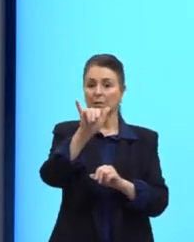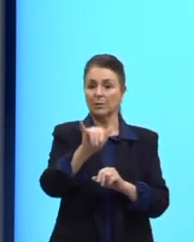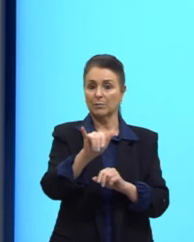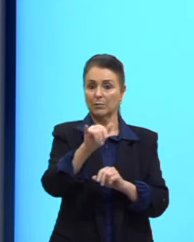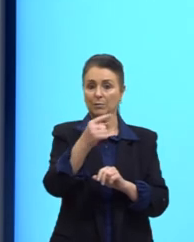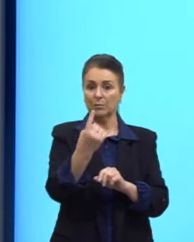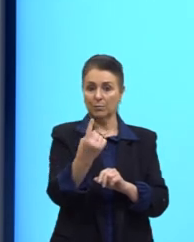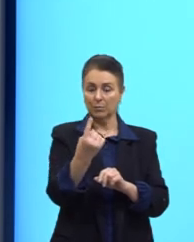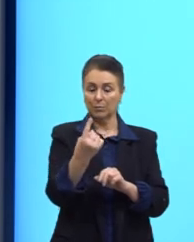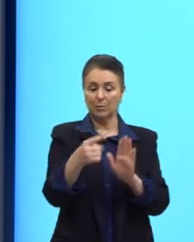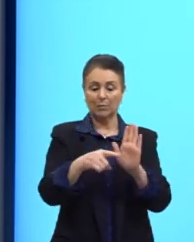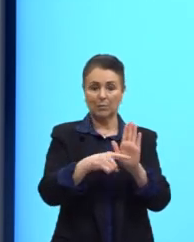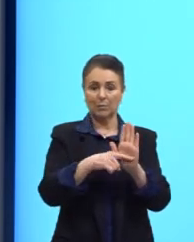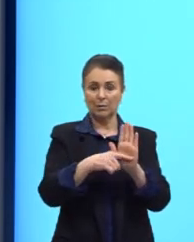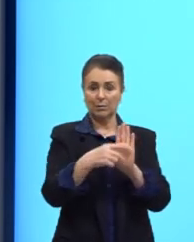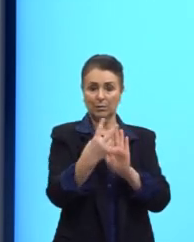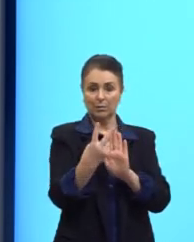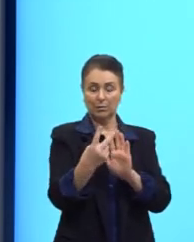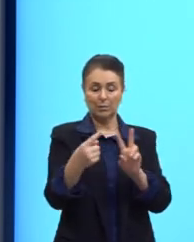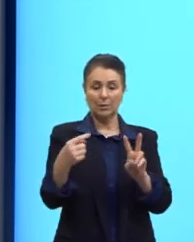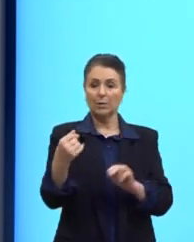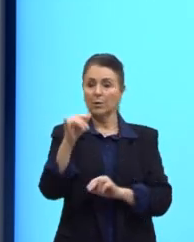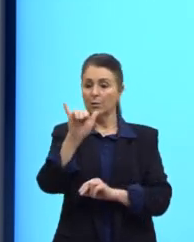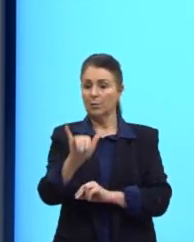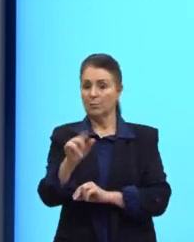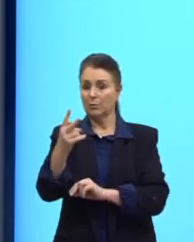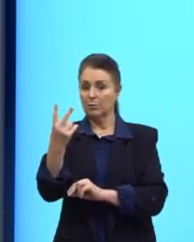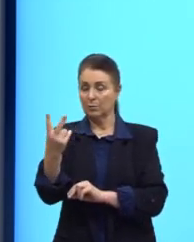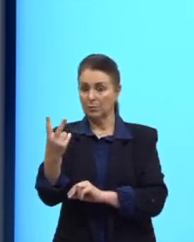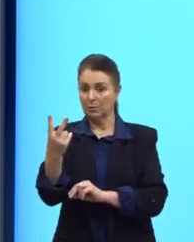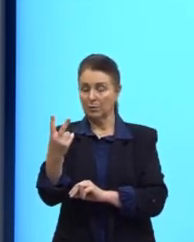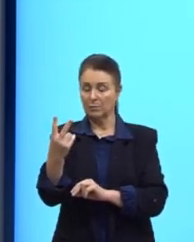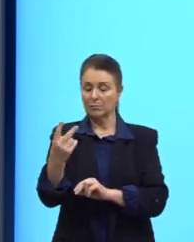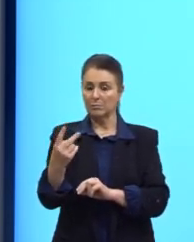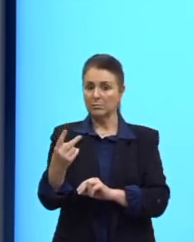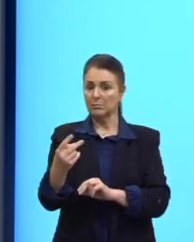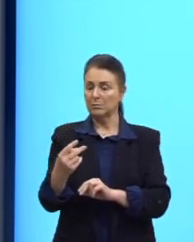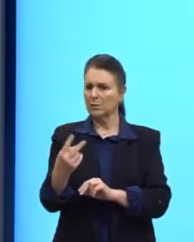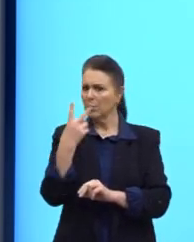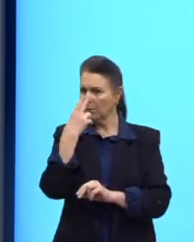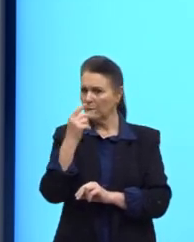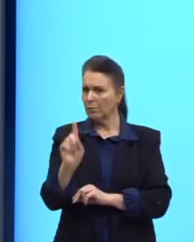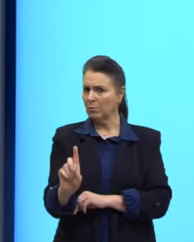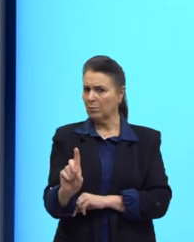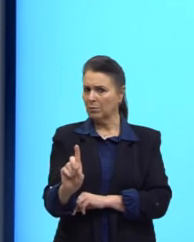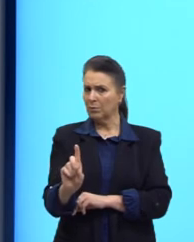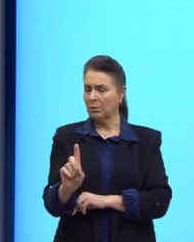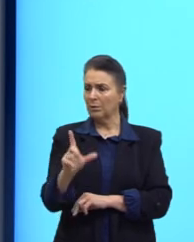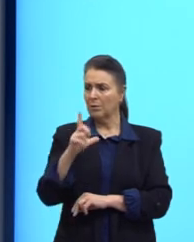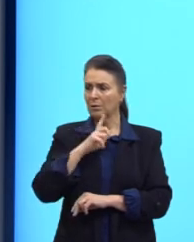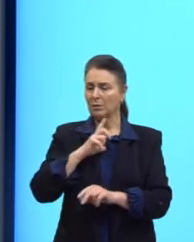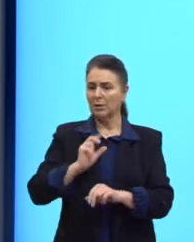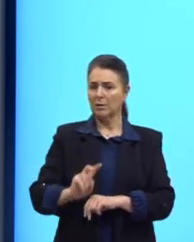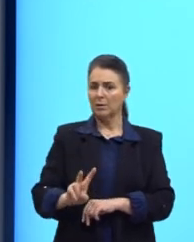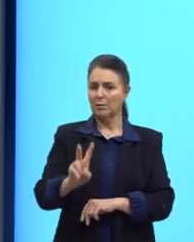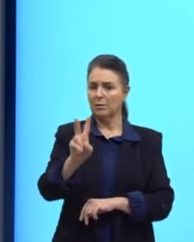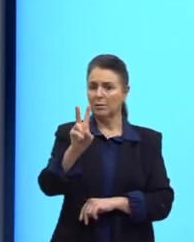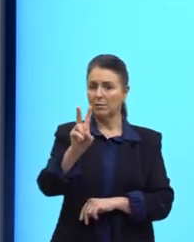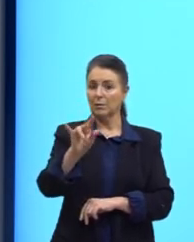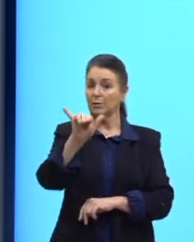vale -2 e que o Y2 Vale 1 assim nós teríamos o valor para